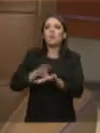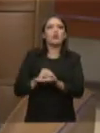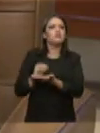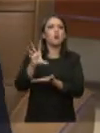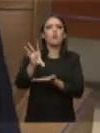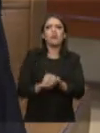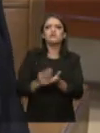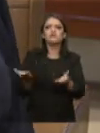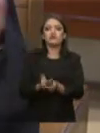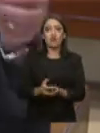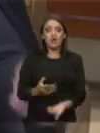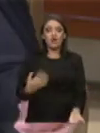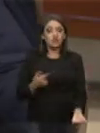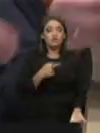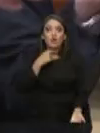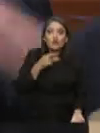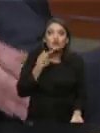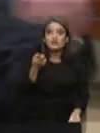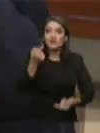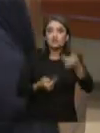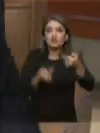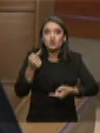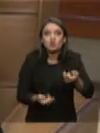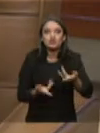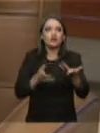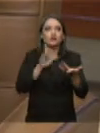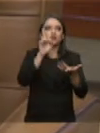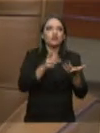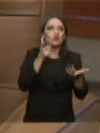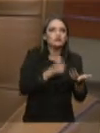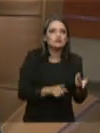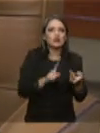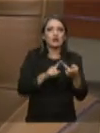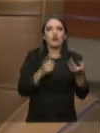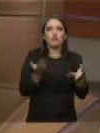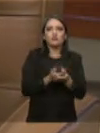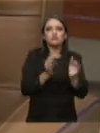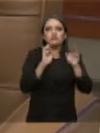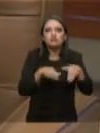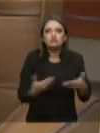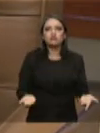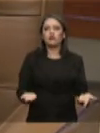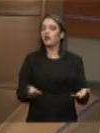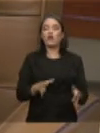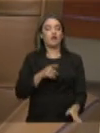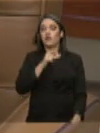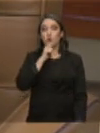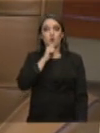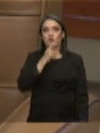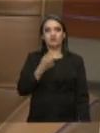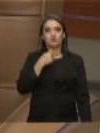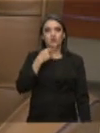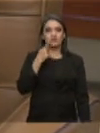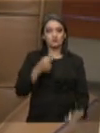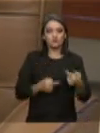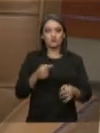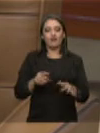conseguia discutir direito adquirido, ato jurídico perfeito e coisa julgada, que era a nossa temática. Até